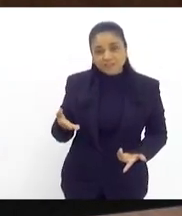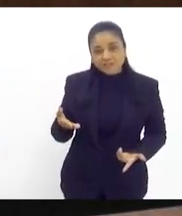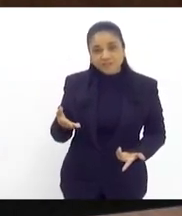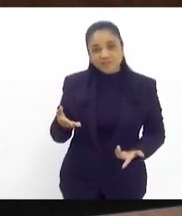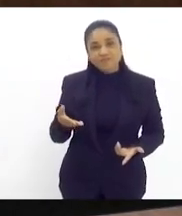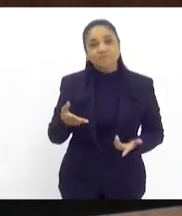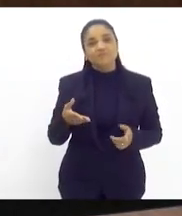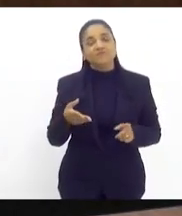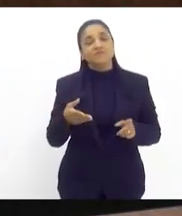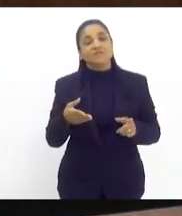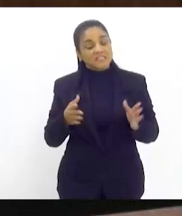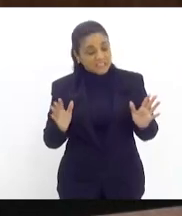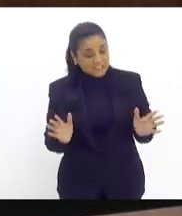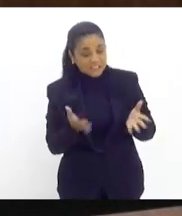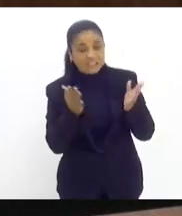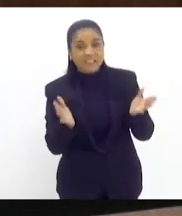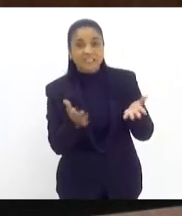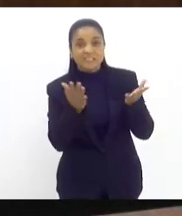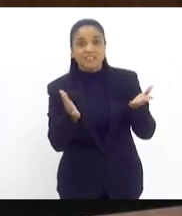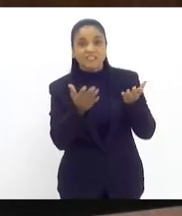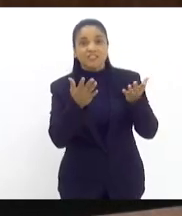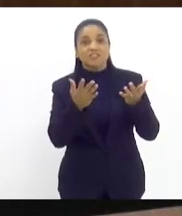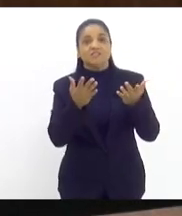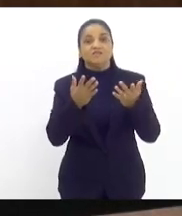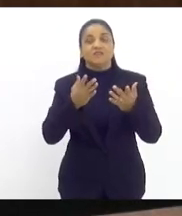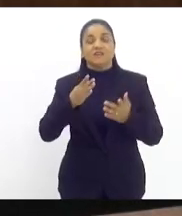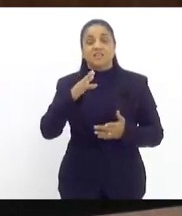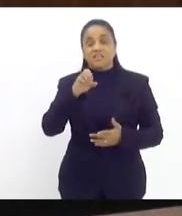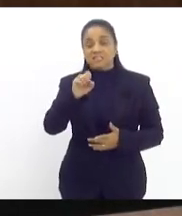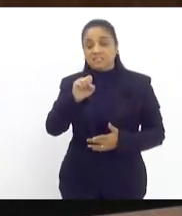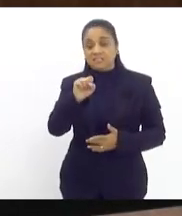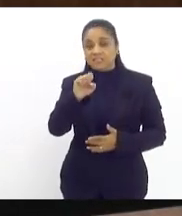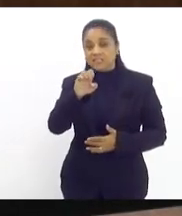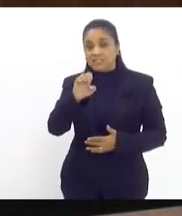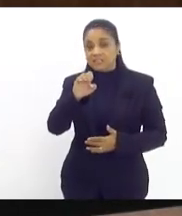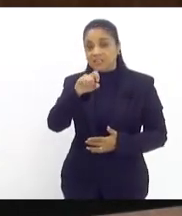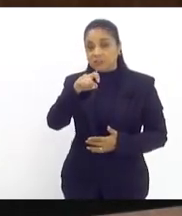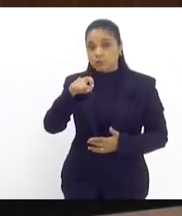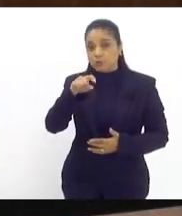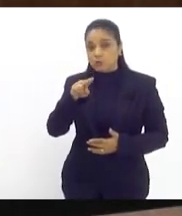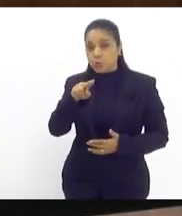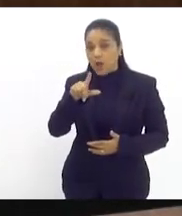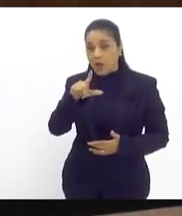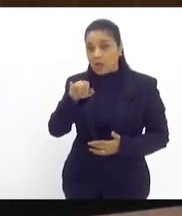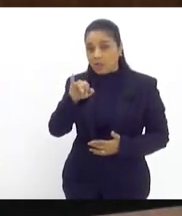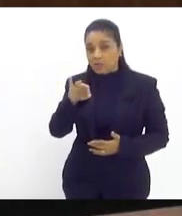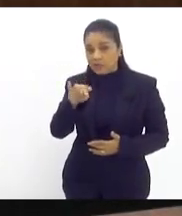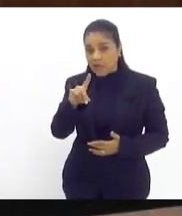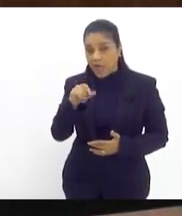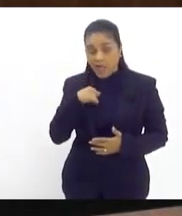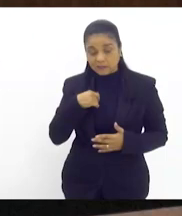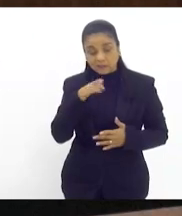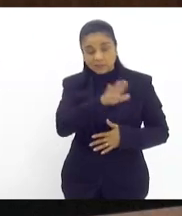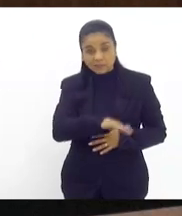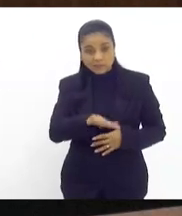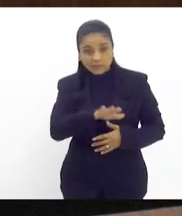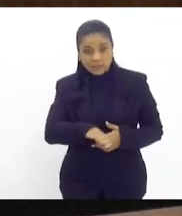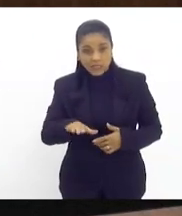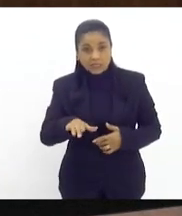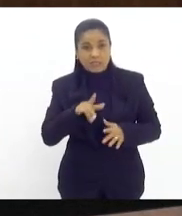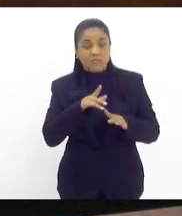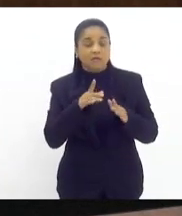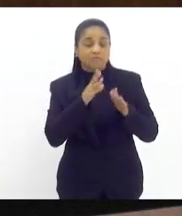incentiva a hipersexualização das nossas crianças a destruição das nossas